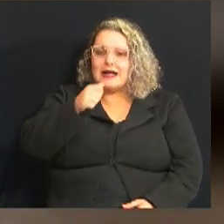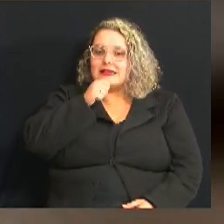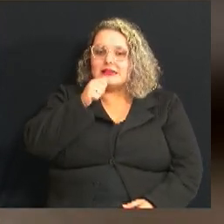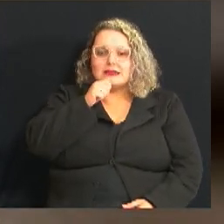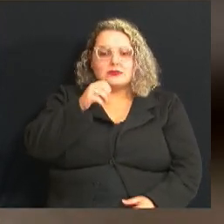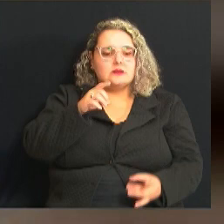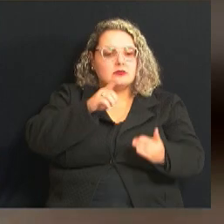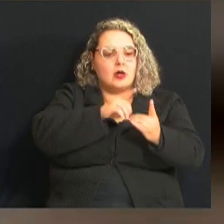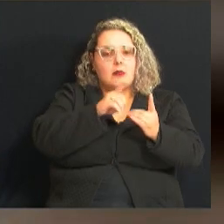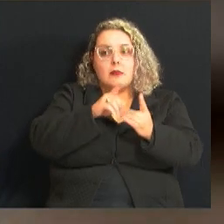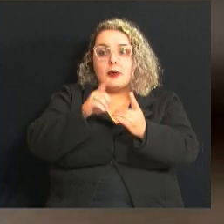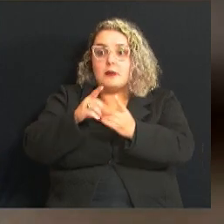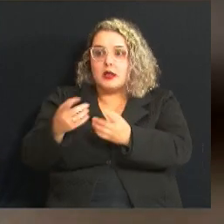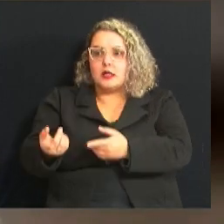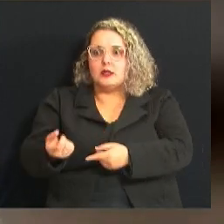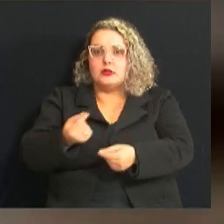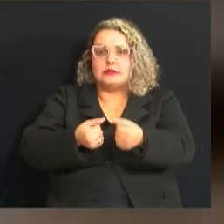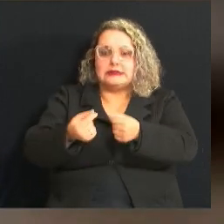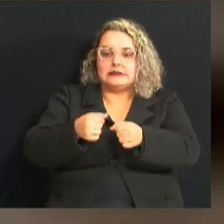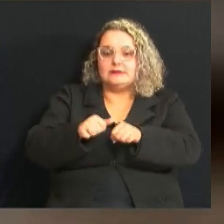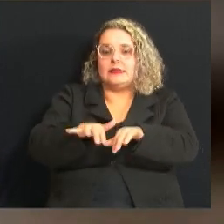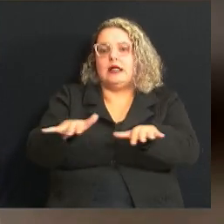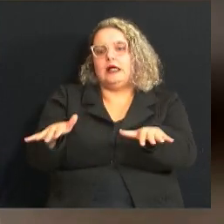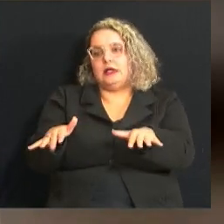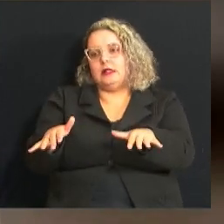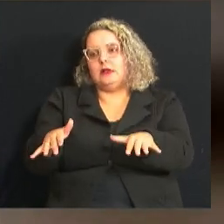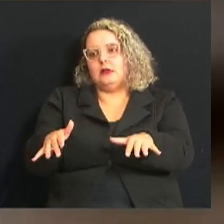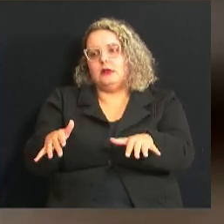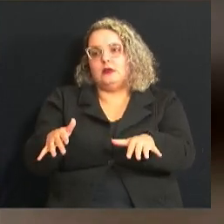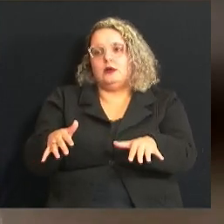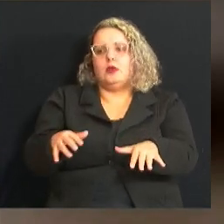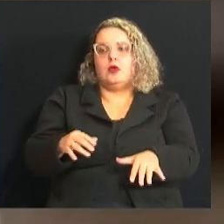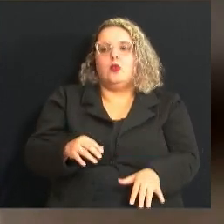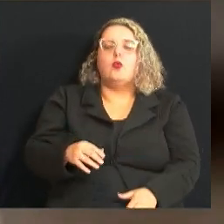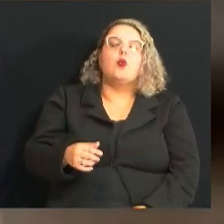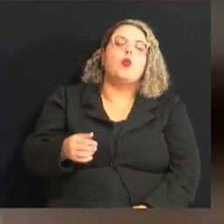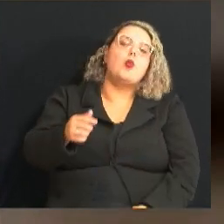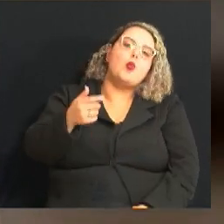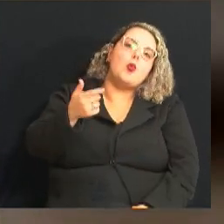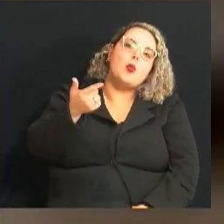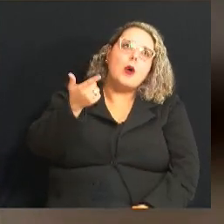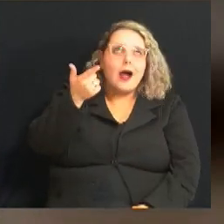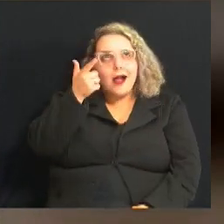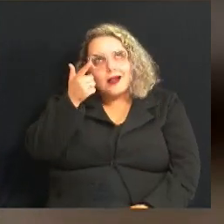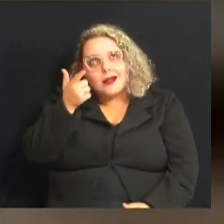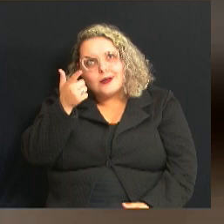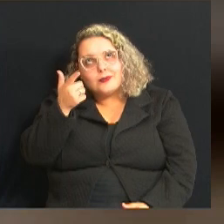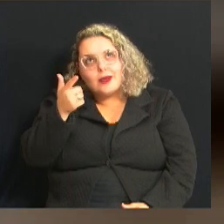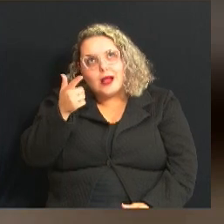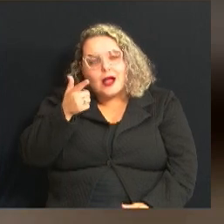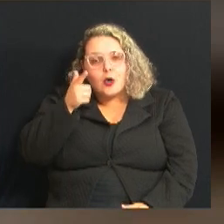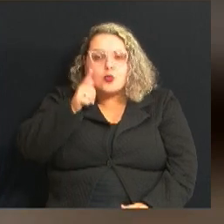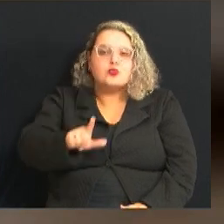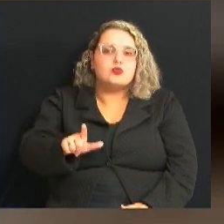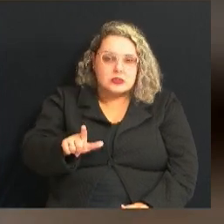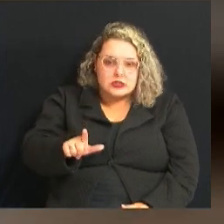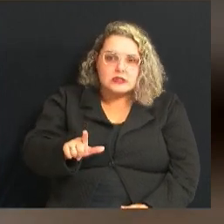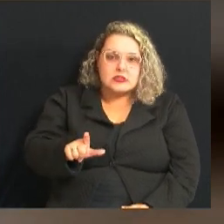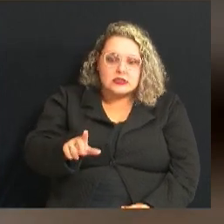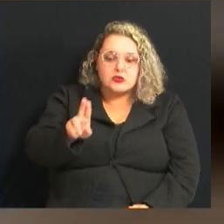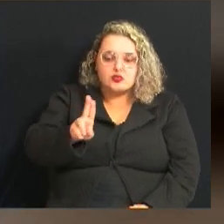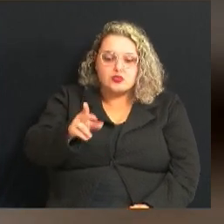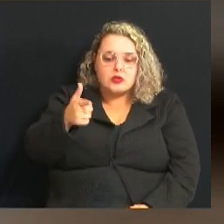aquela questão da economia circular, que seria o reaproveitamento integral do plástico. Mas, de alguma maneira, nós conseguimos